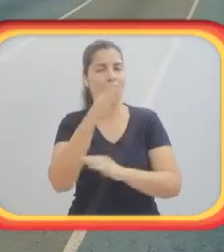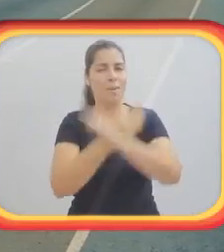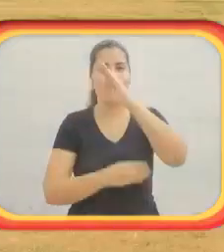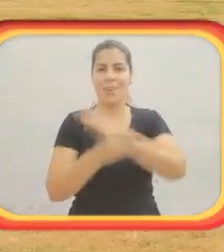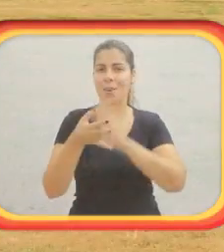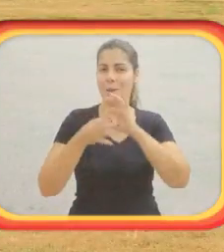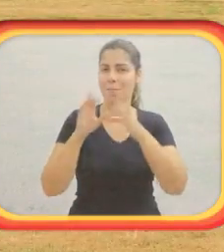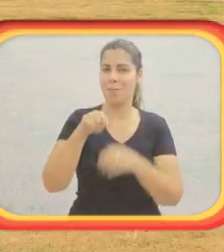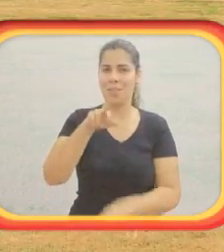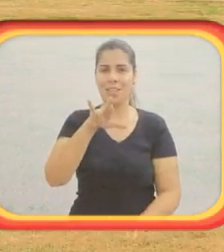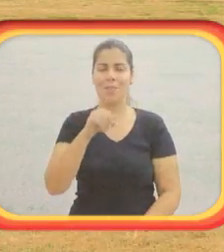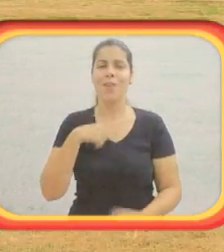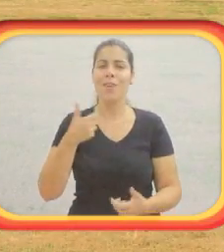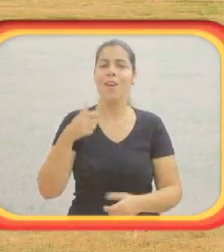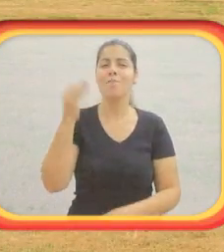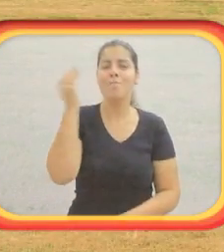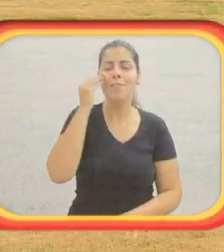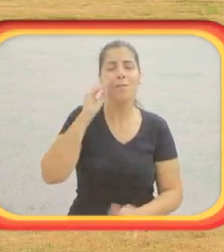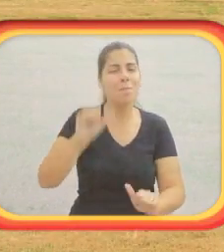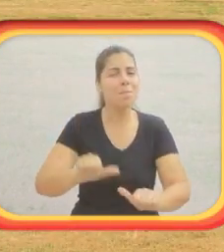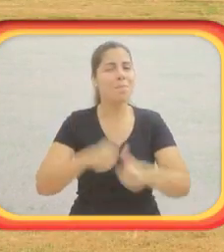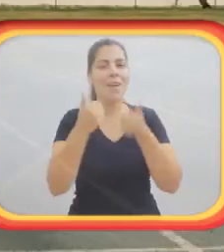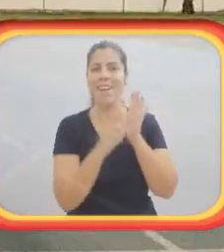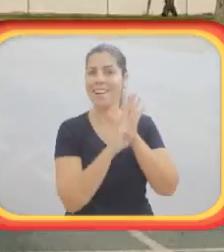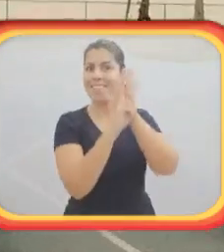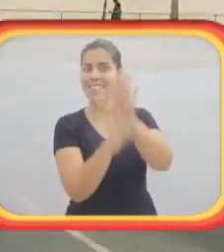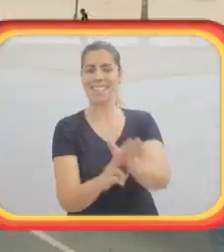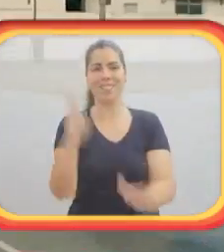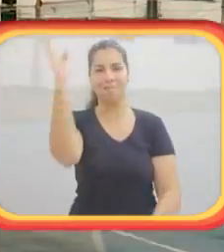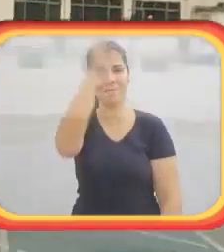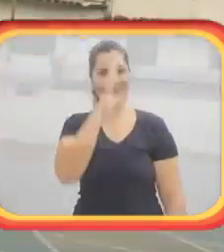Rio. Quero fazer as minhas melhores marcas e representar